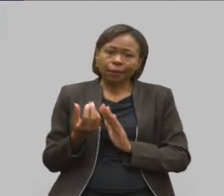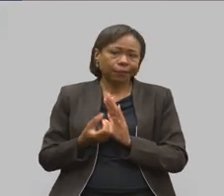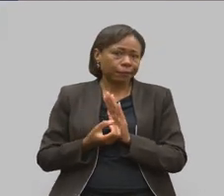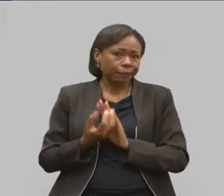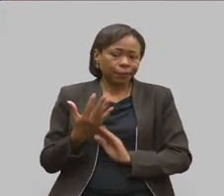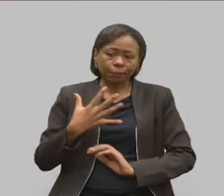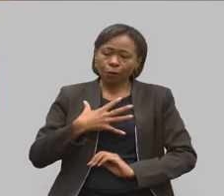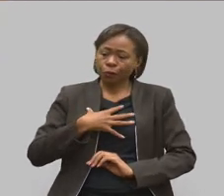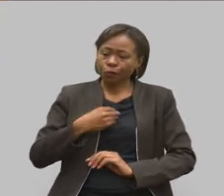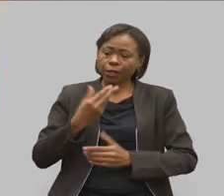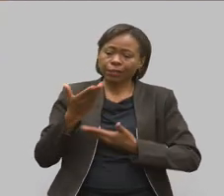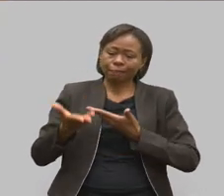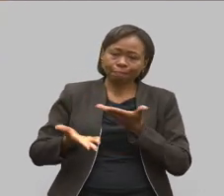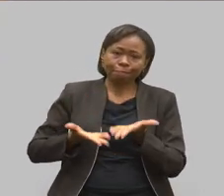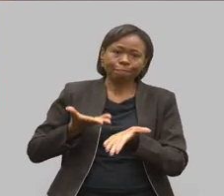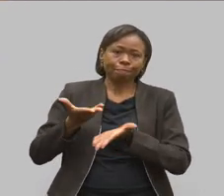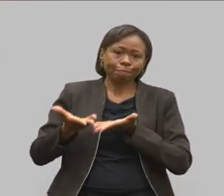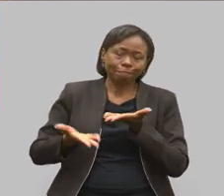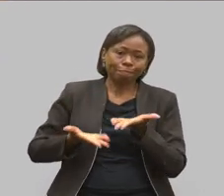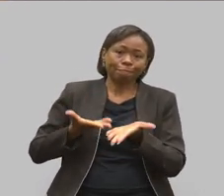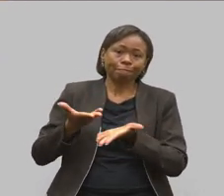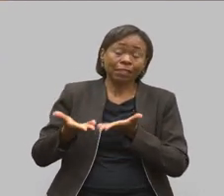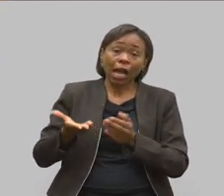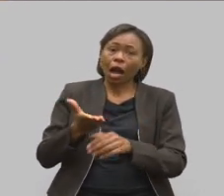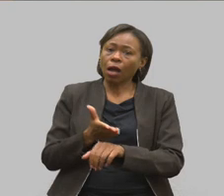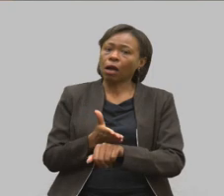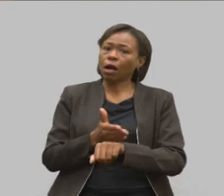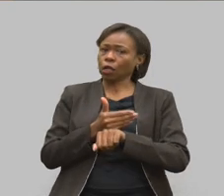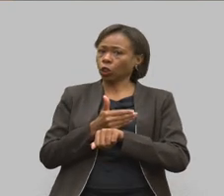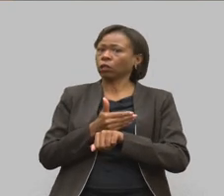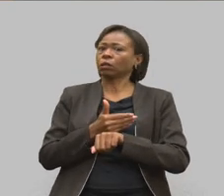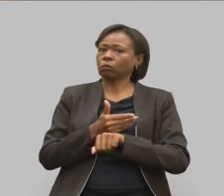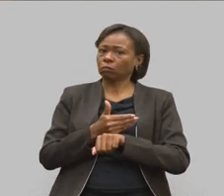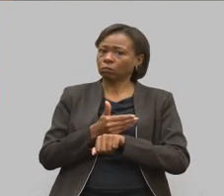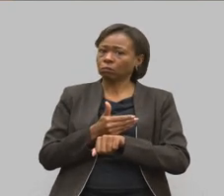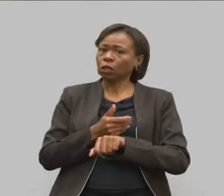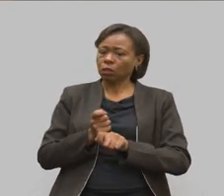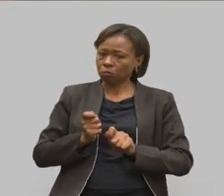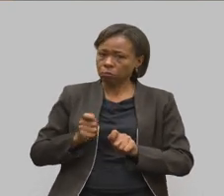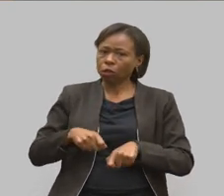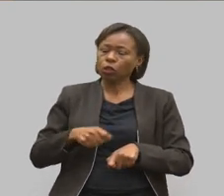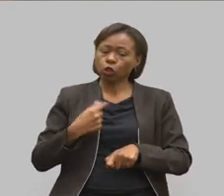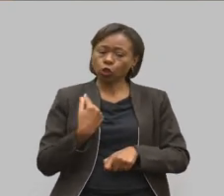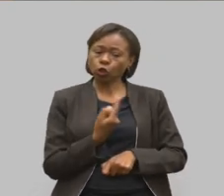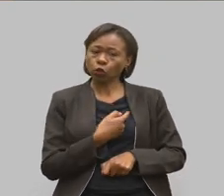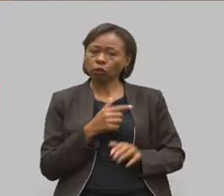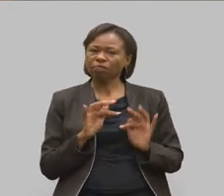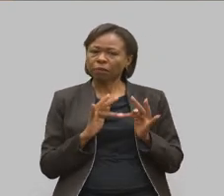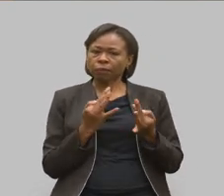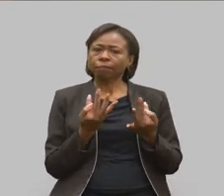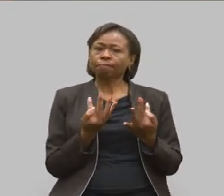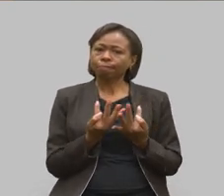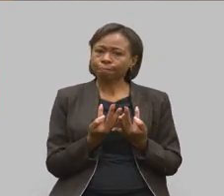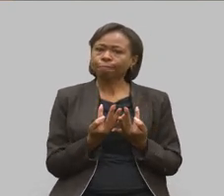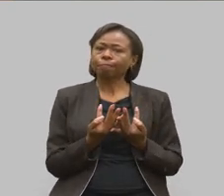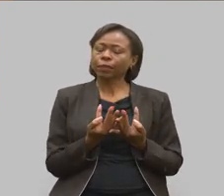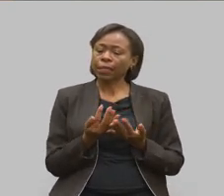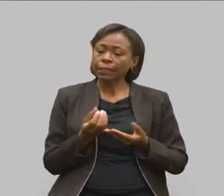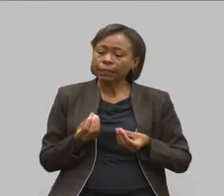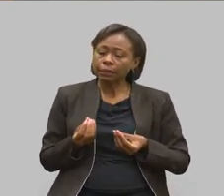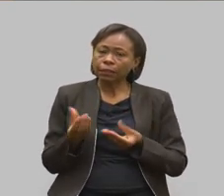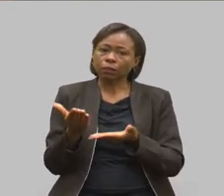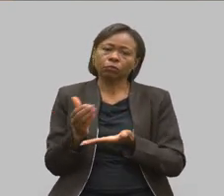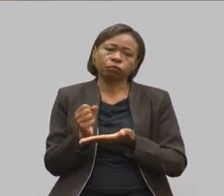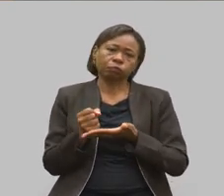adequada e precoce que nós enquanto família podemos proporcionar para